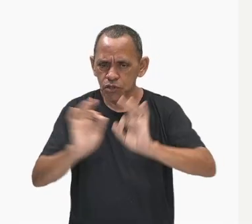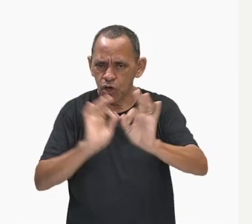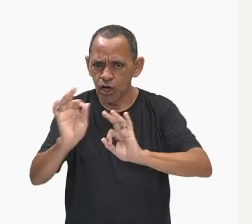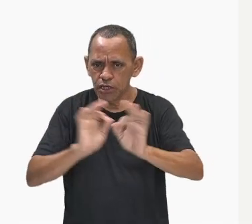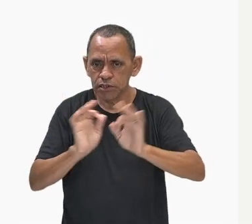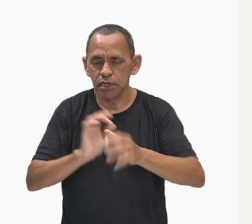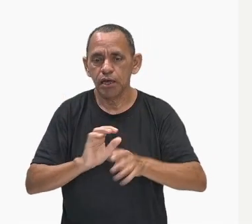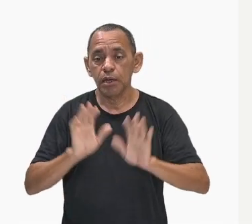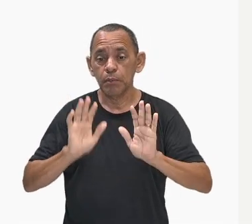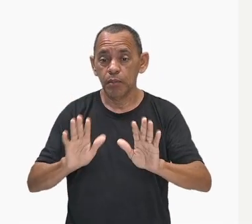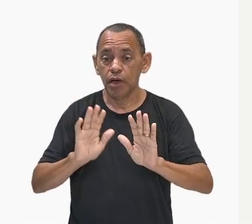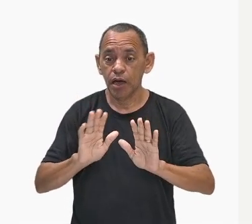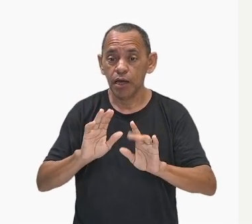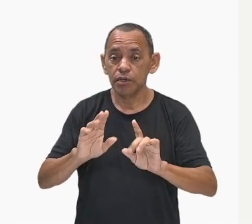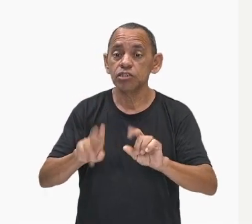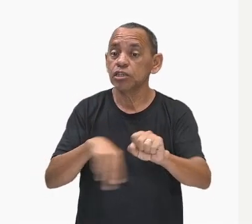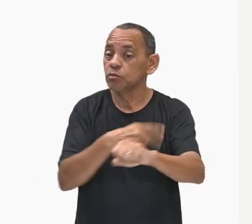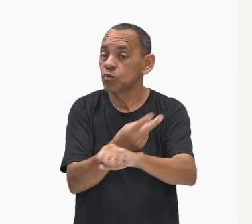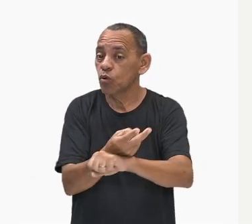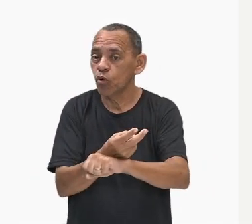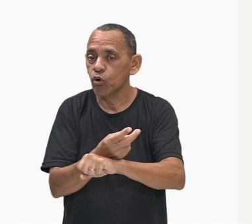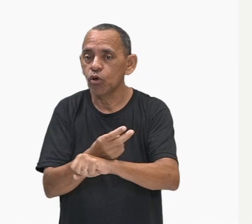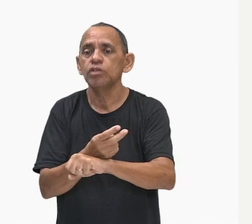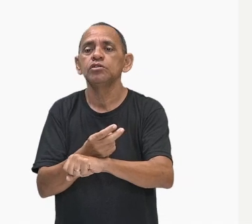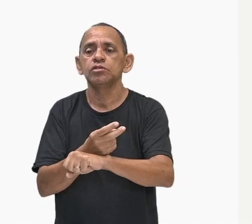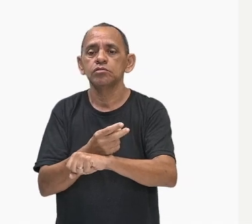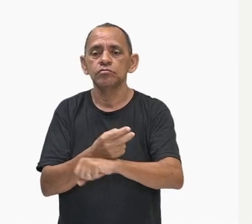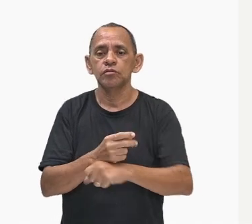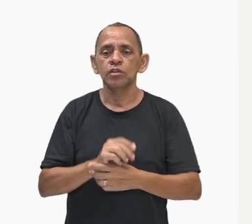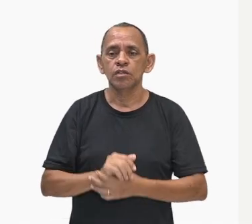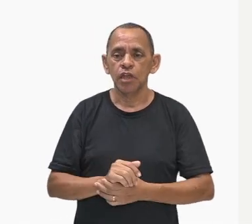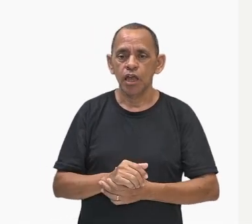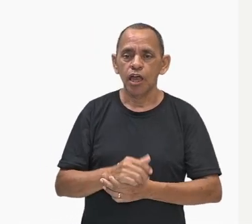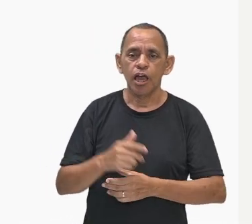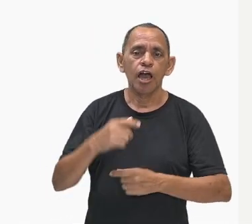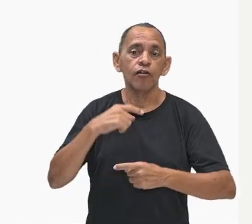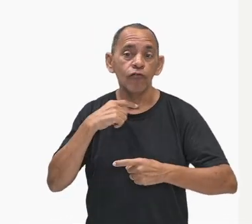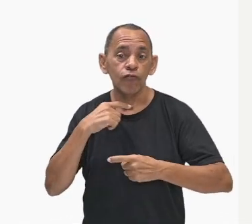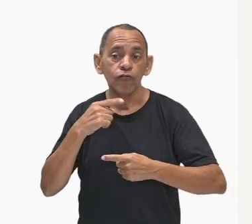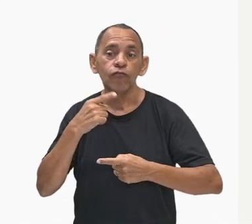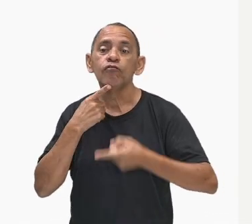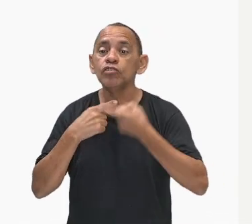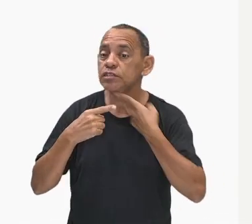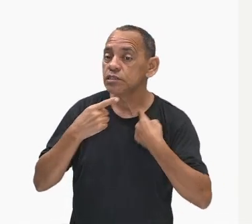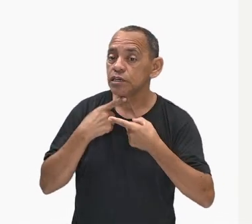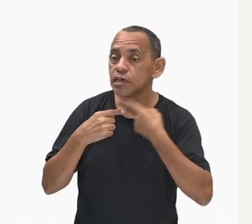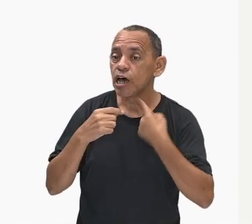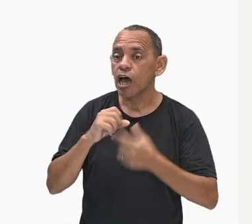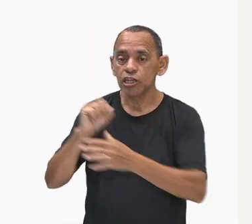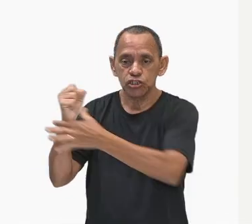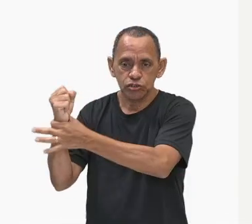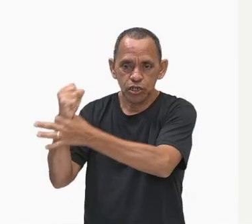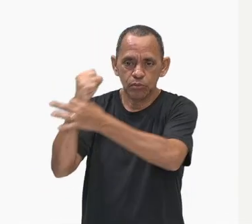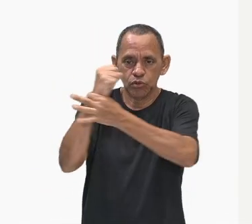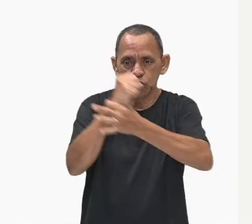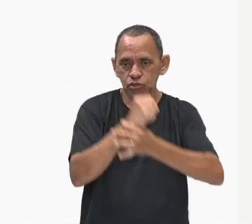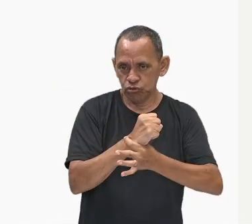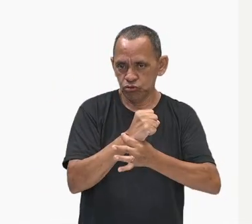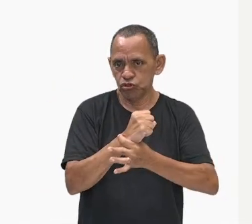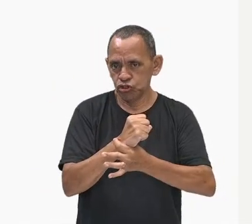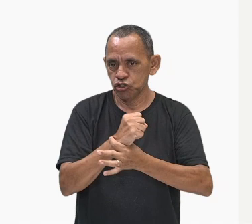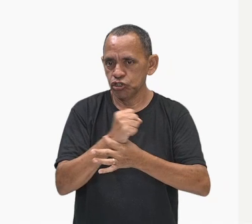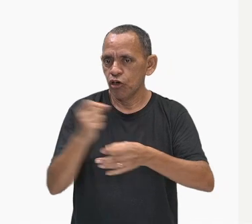suas intenções absolutistas aflorassem ao se aproximar do rei Luís XIV